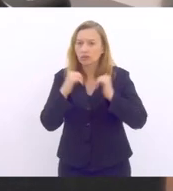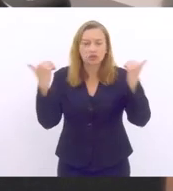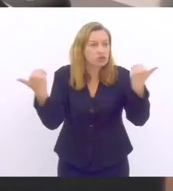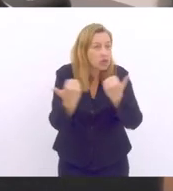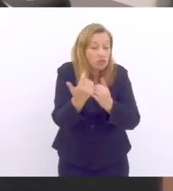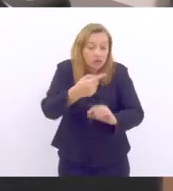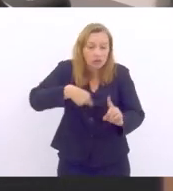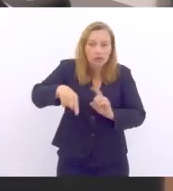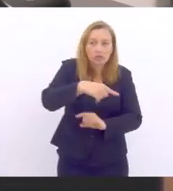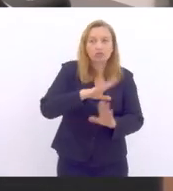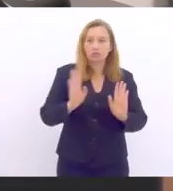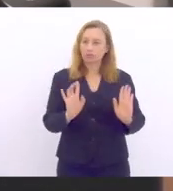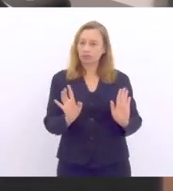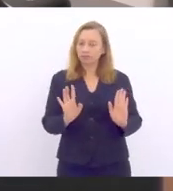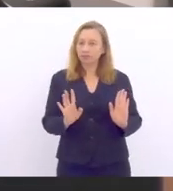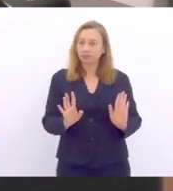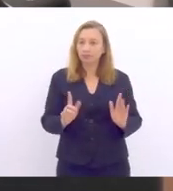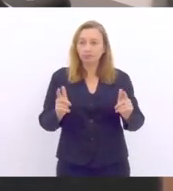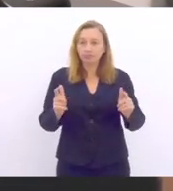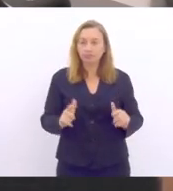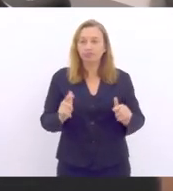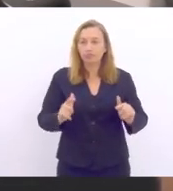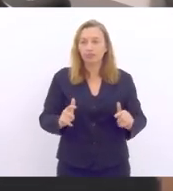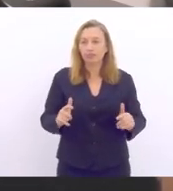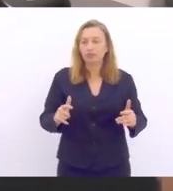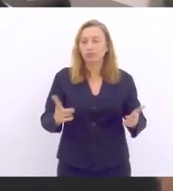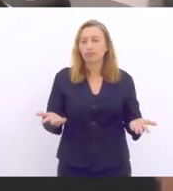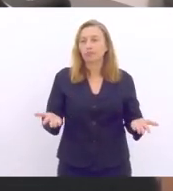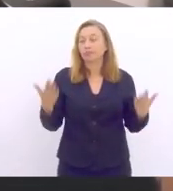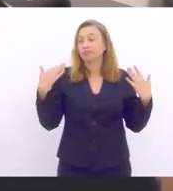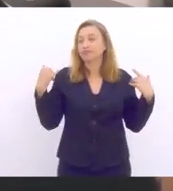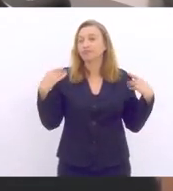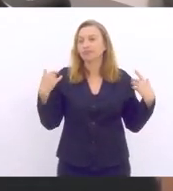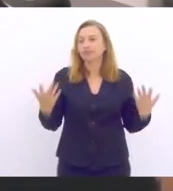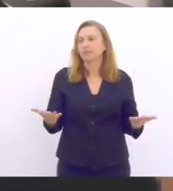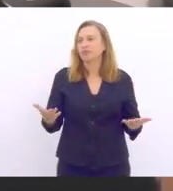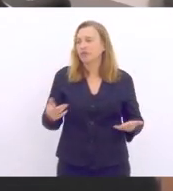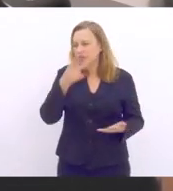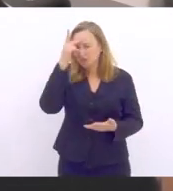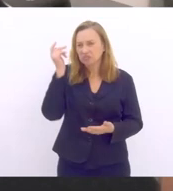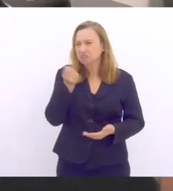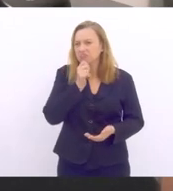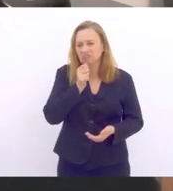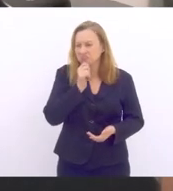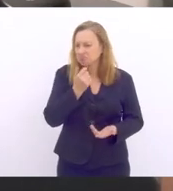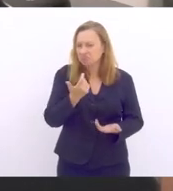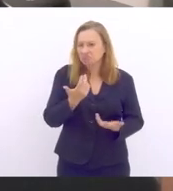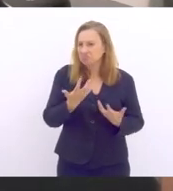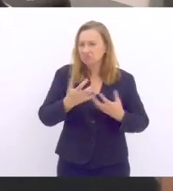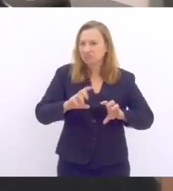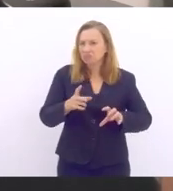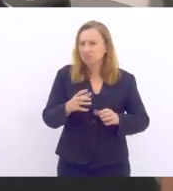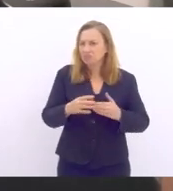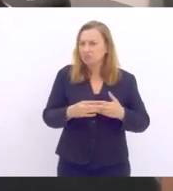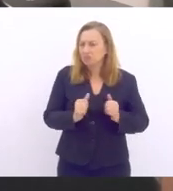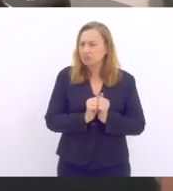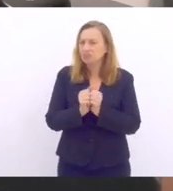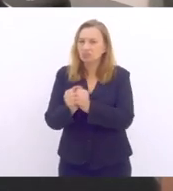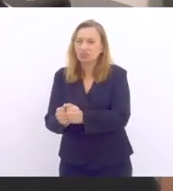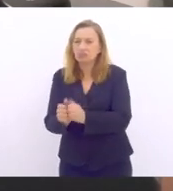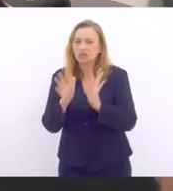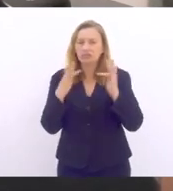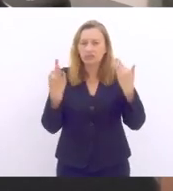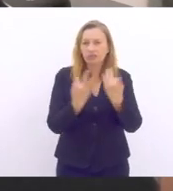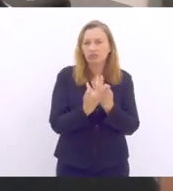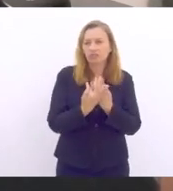Né? É um lazer, ninguém que quer levar sua família para esse momento de entretenimento